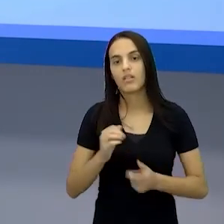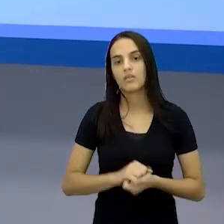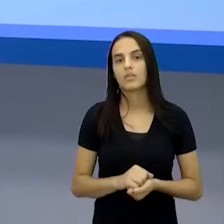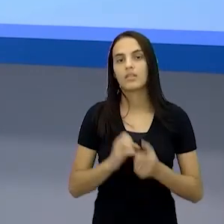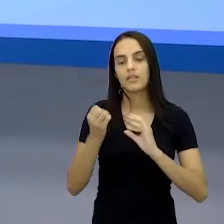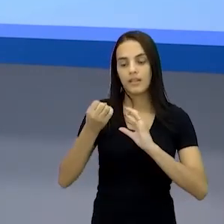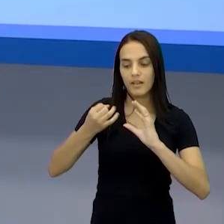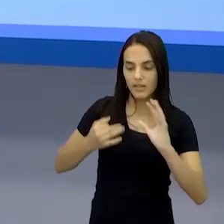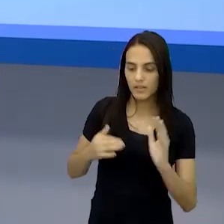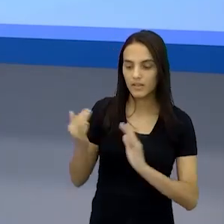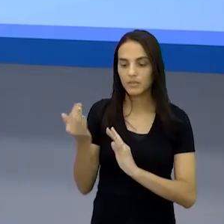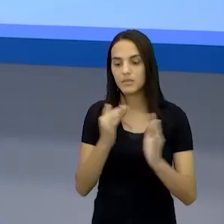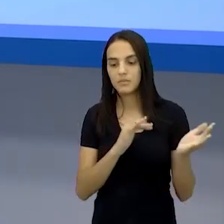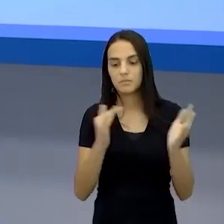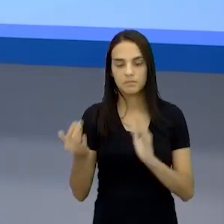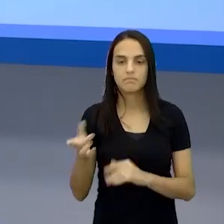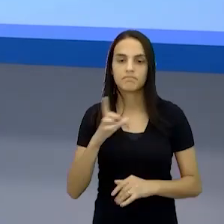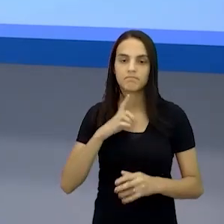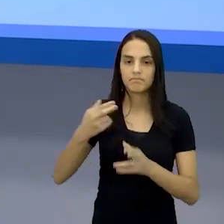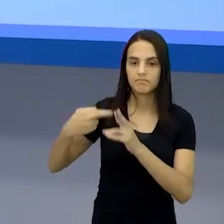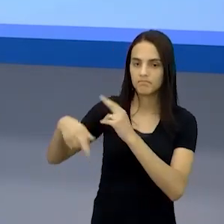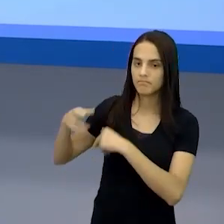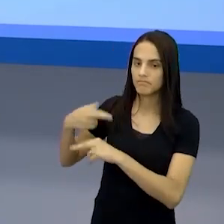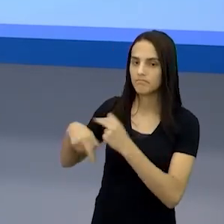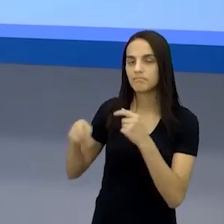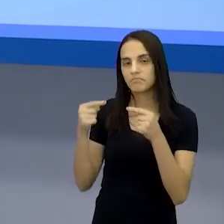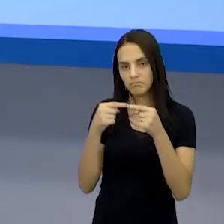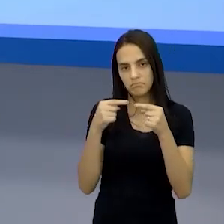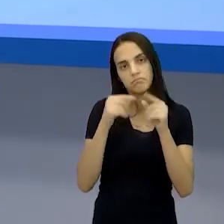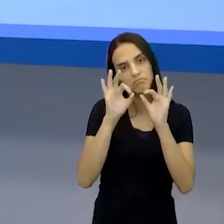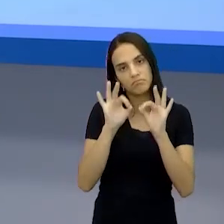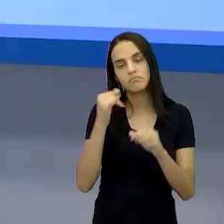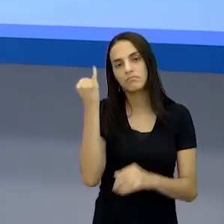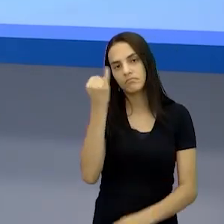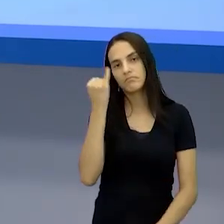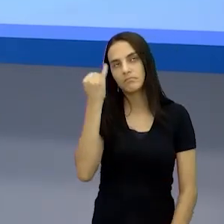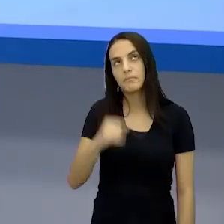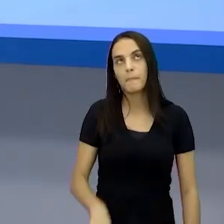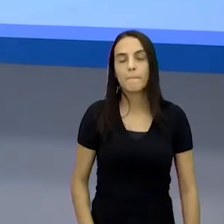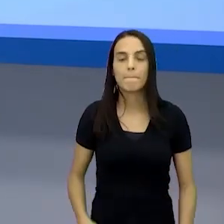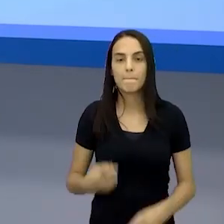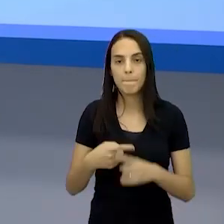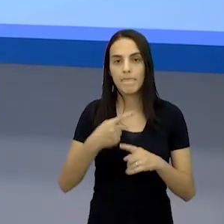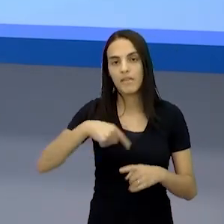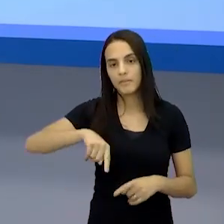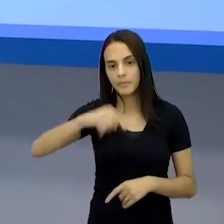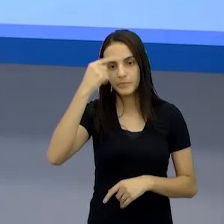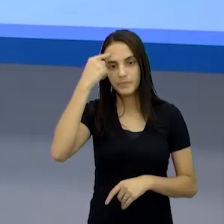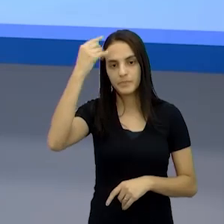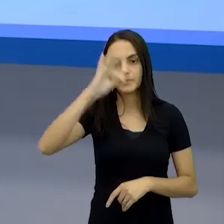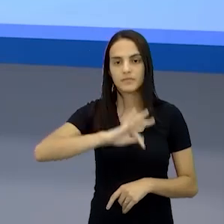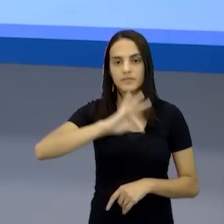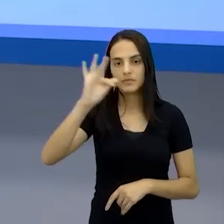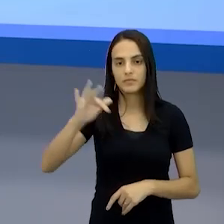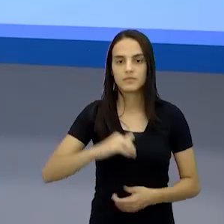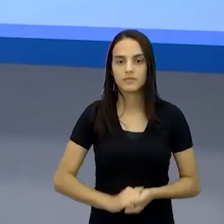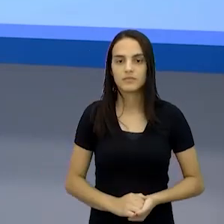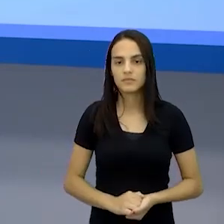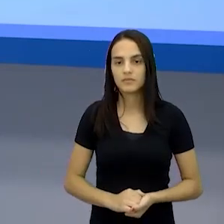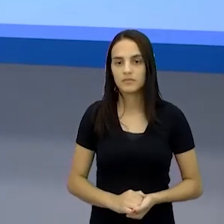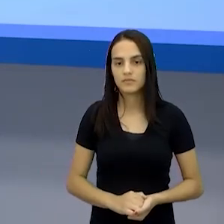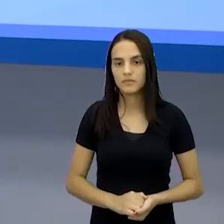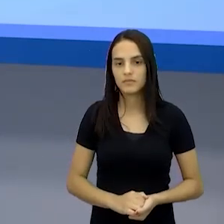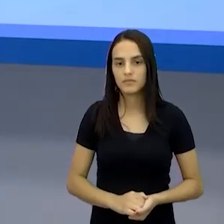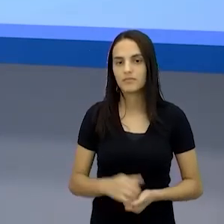aspecto ambiental, né, a inter-relação deles é muito importante, né, porque a gente está pensando no futuro, né, o que